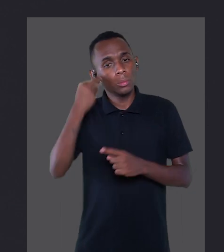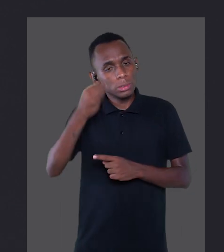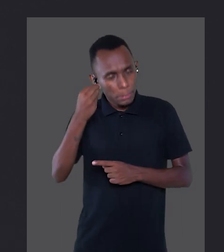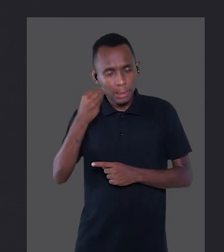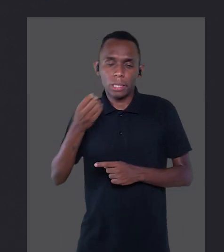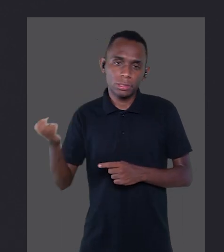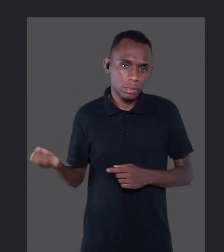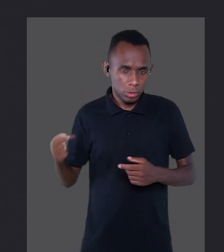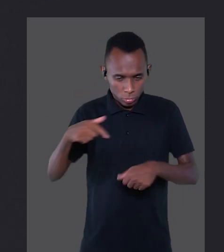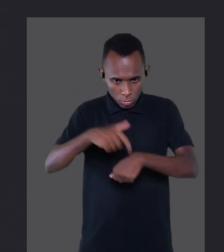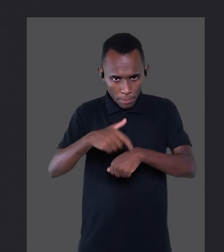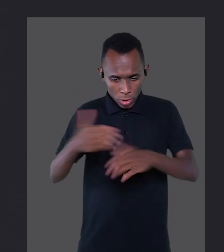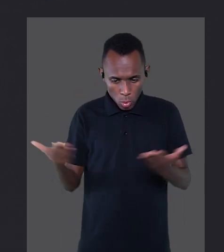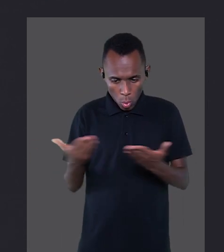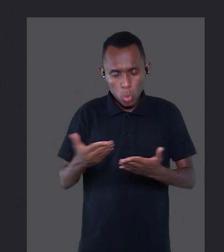presente, né?